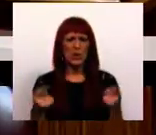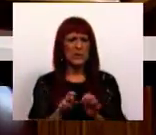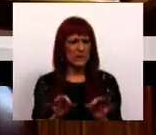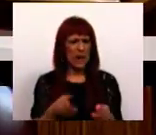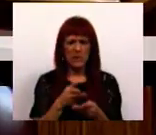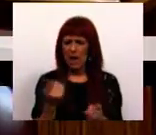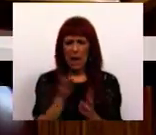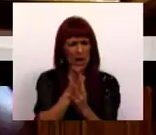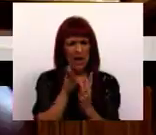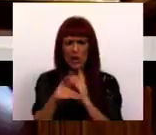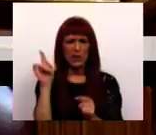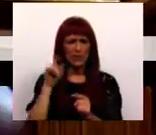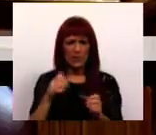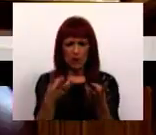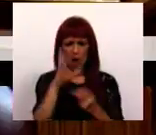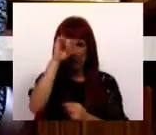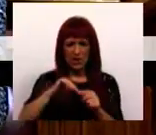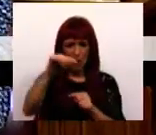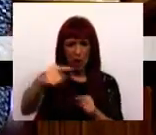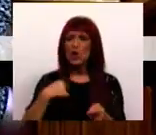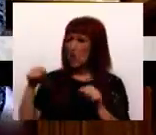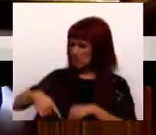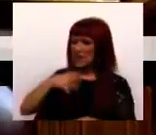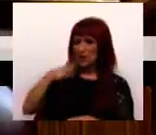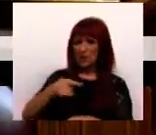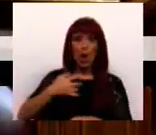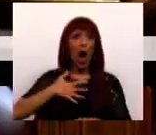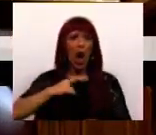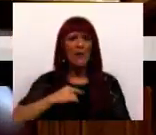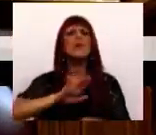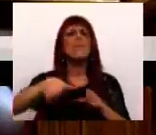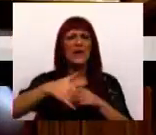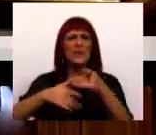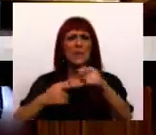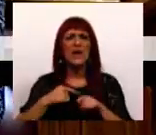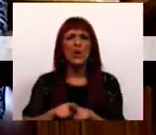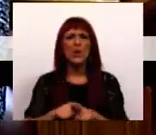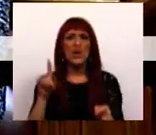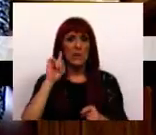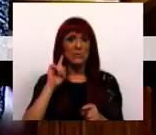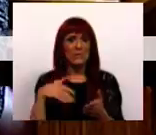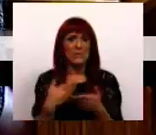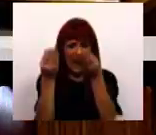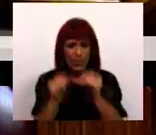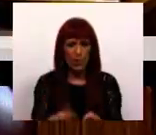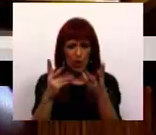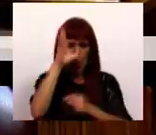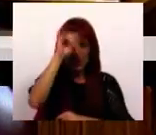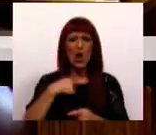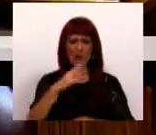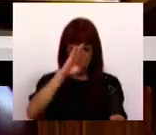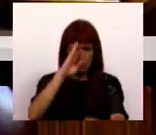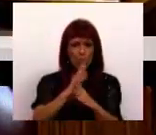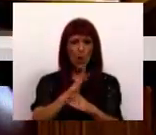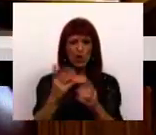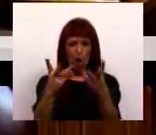linhas fundamentais para o próximo Orçamento de Estado. Nós aqui também o dizemos, porque nós queremos participar na elaboração deste Orçamento de Estado e estamos